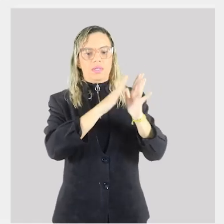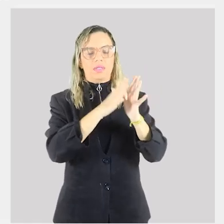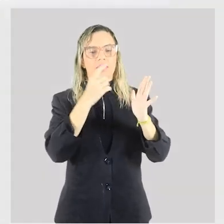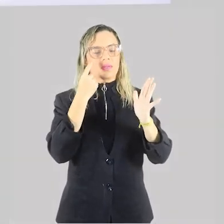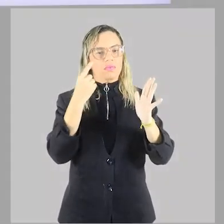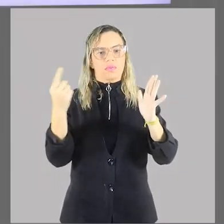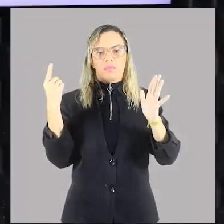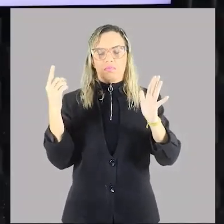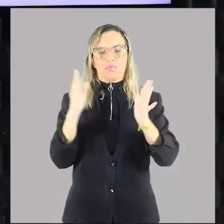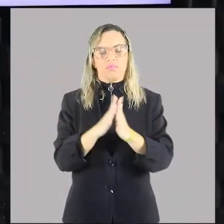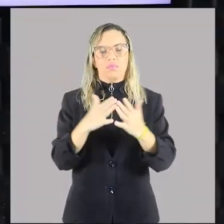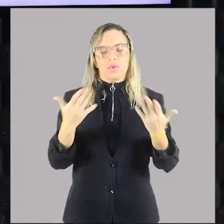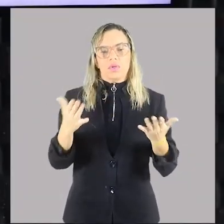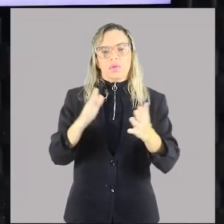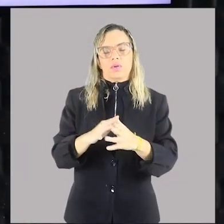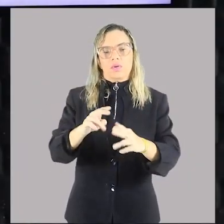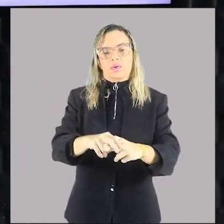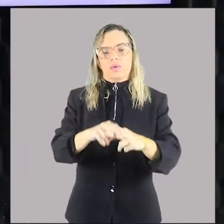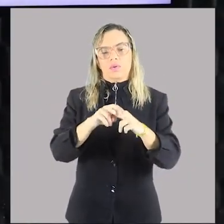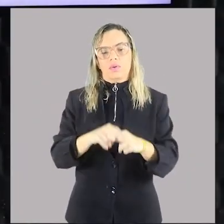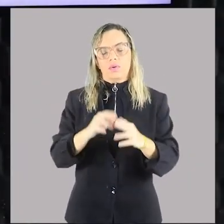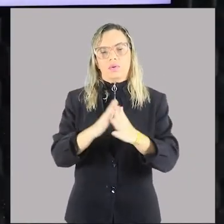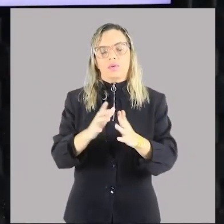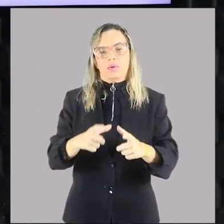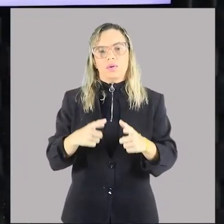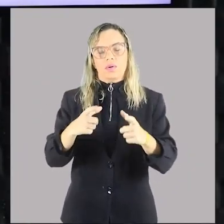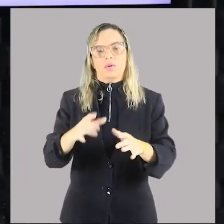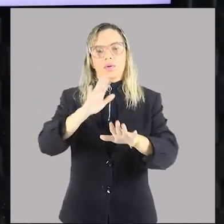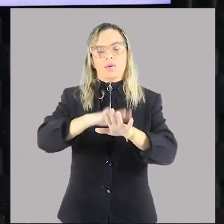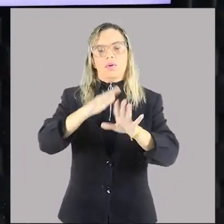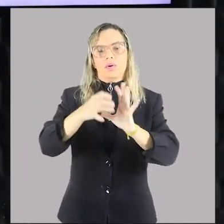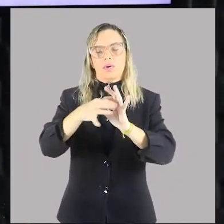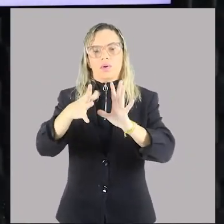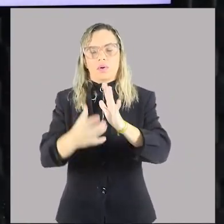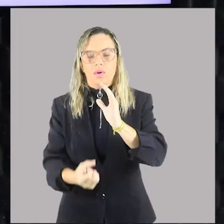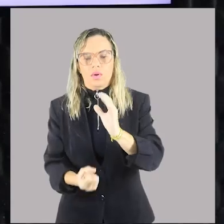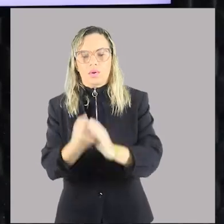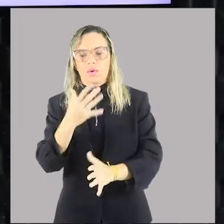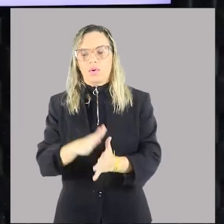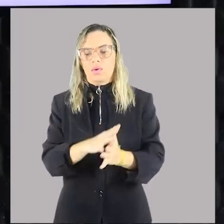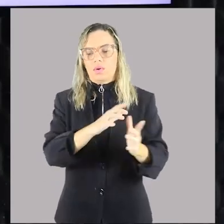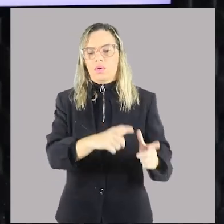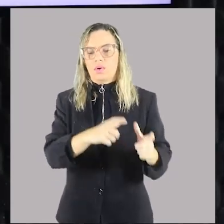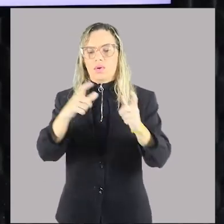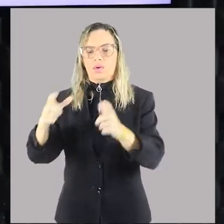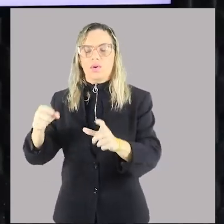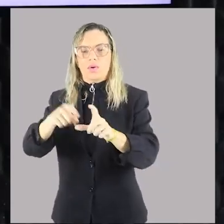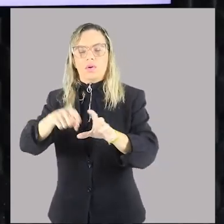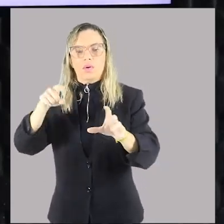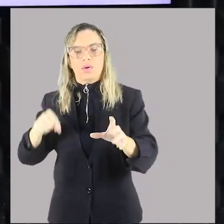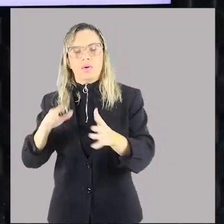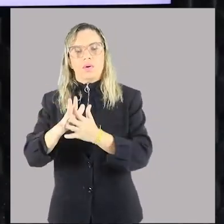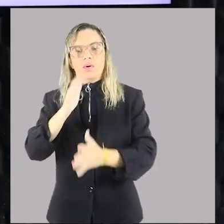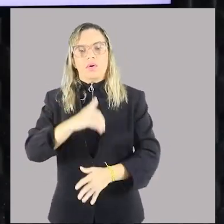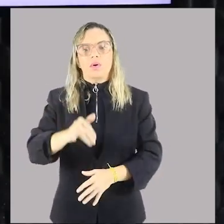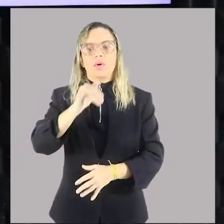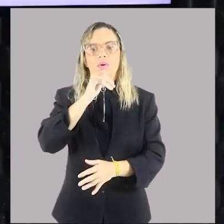de lei específica. Portanto, quando um órgão autônomo é criado por um órgão independente, por